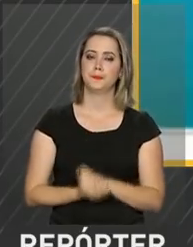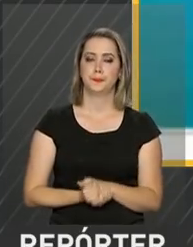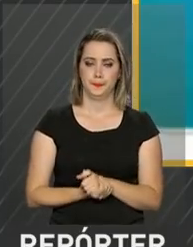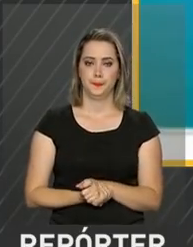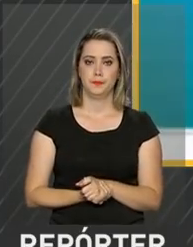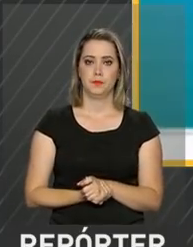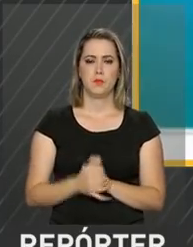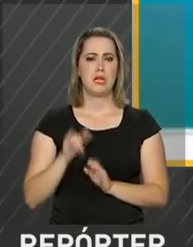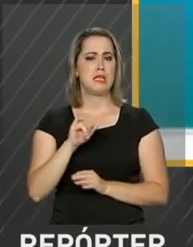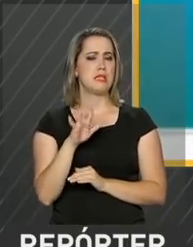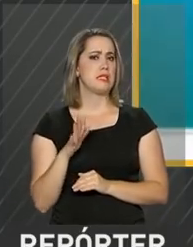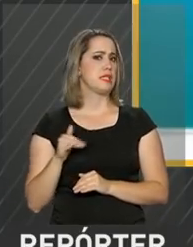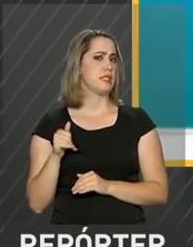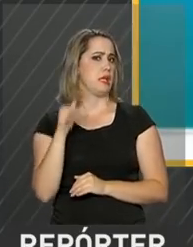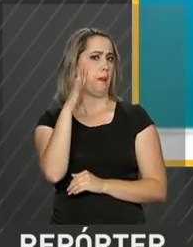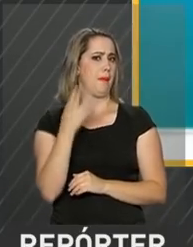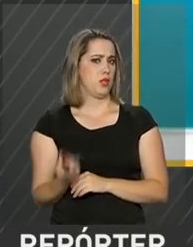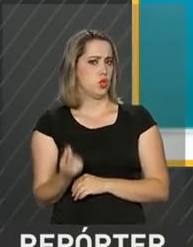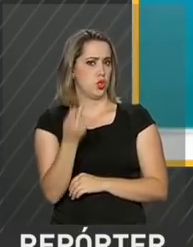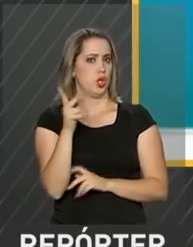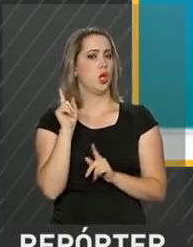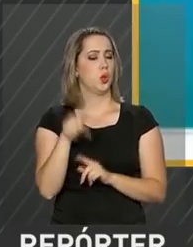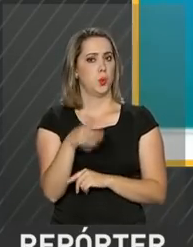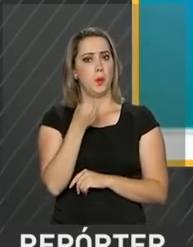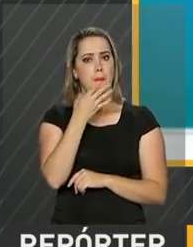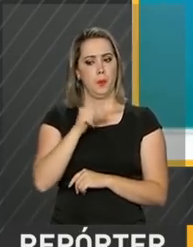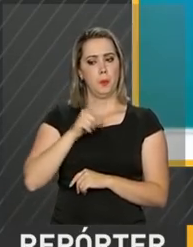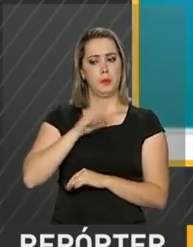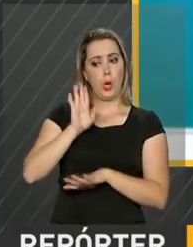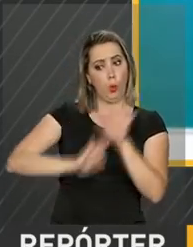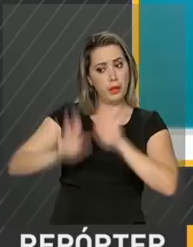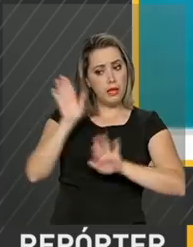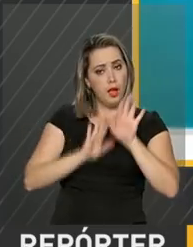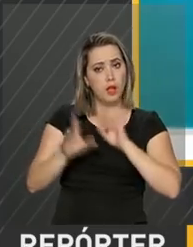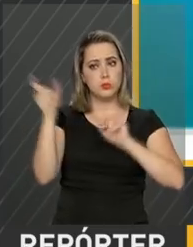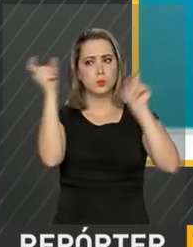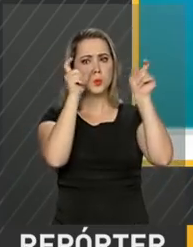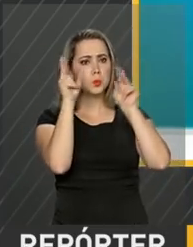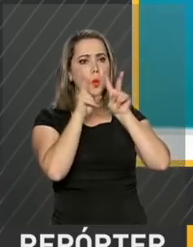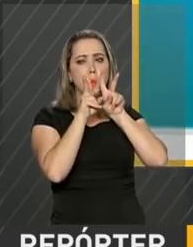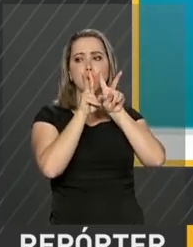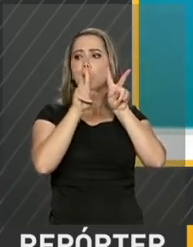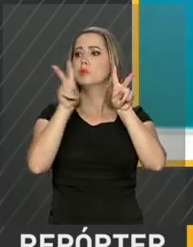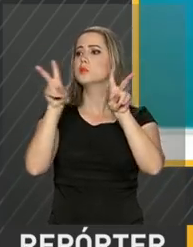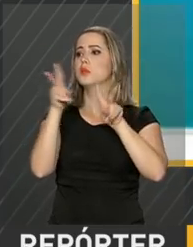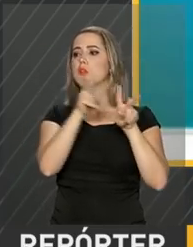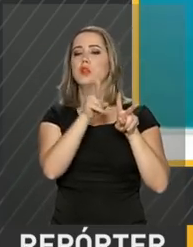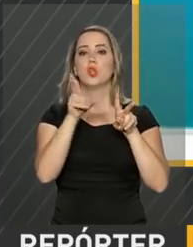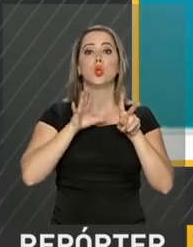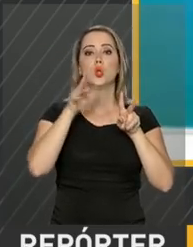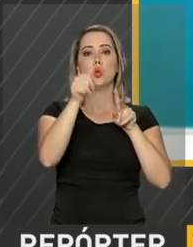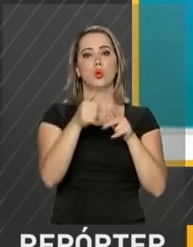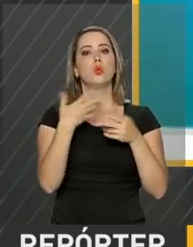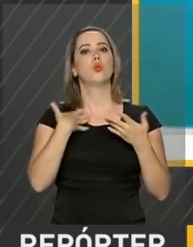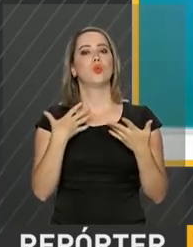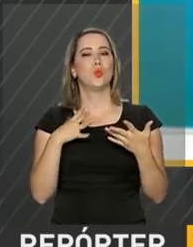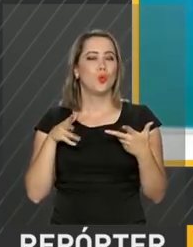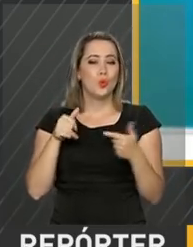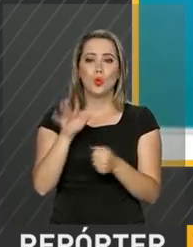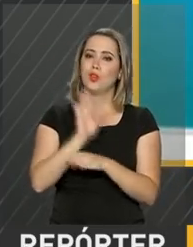está um pouco mais de recursos é bom ter um pouco mais de cuidado os gatos em todos os serviços de segurança